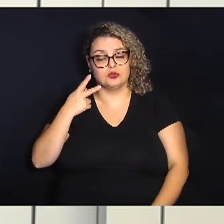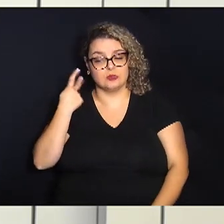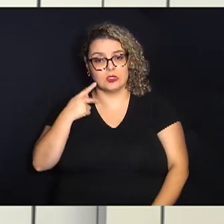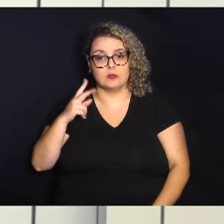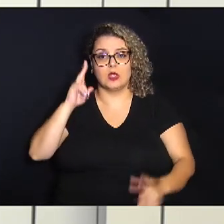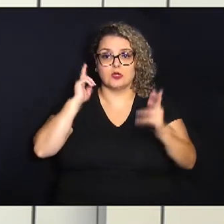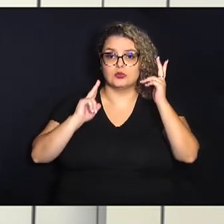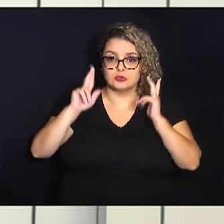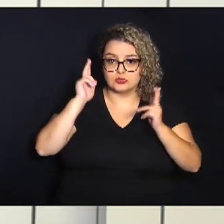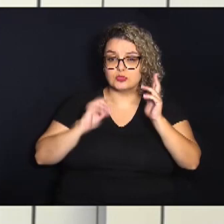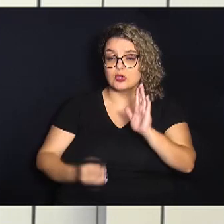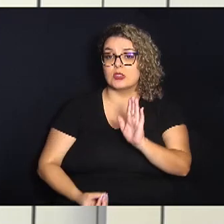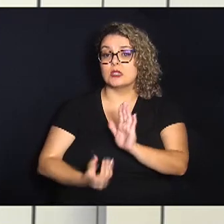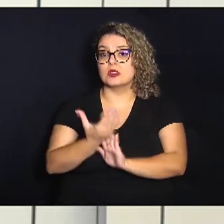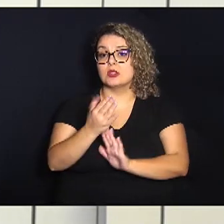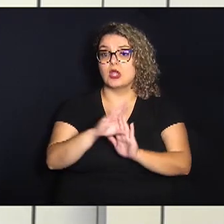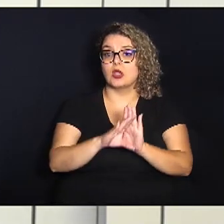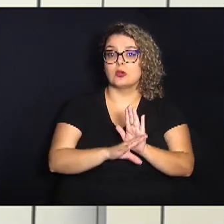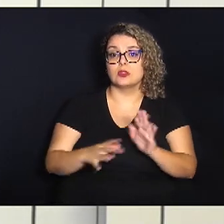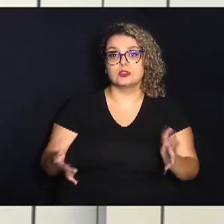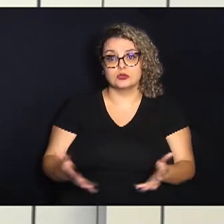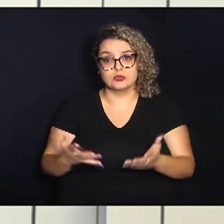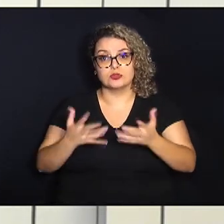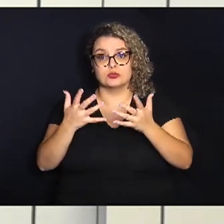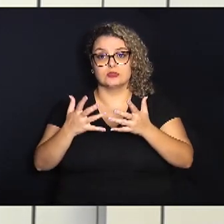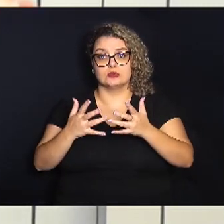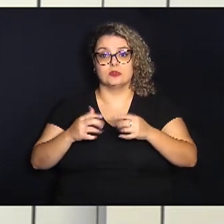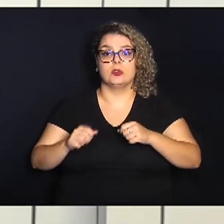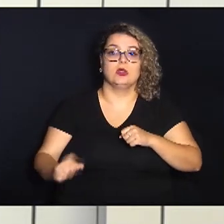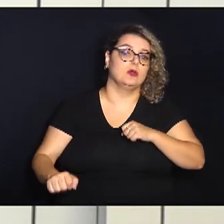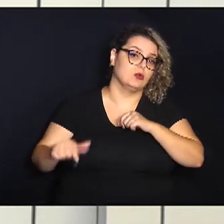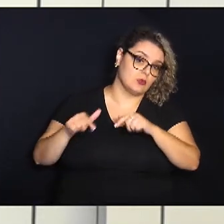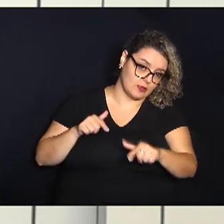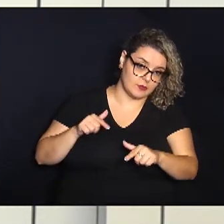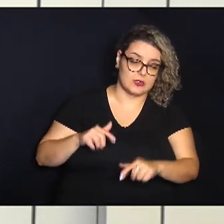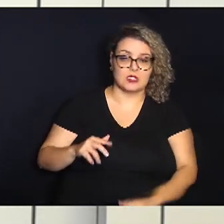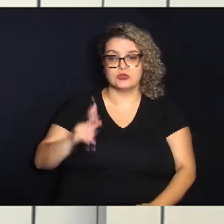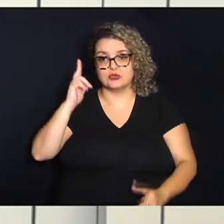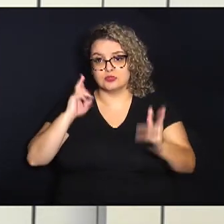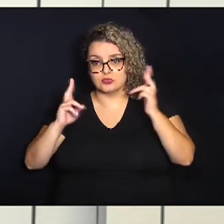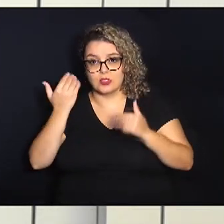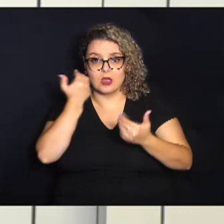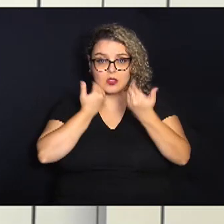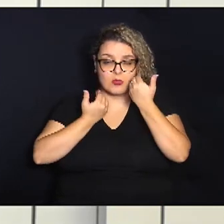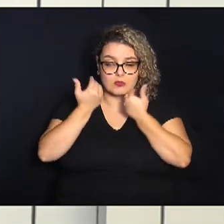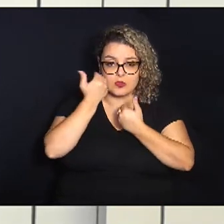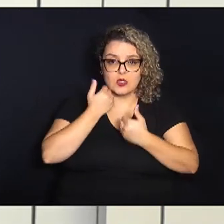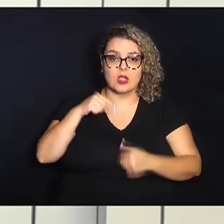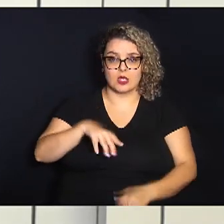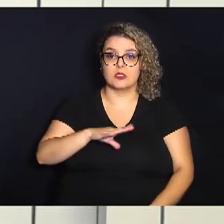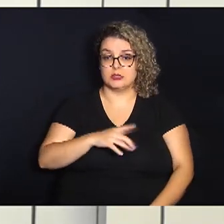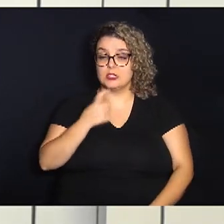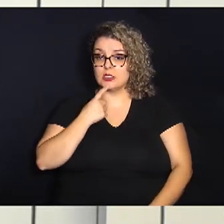Cabelo, que institui o programa de incentivo à formação de cabeleireiros e barbeiros aqui em Campinas.